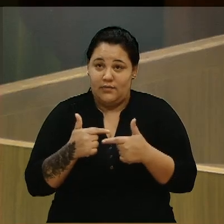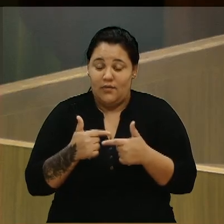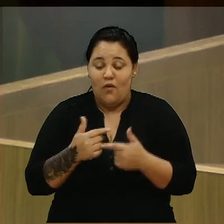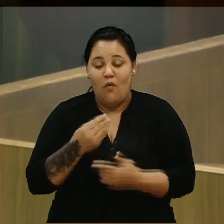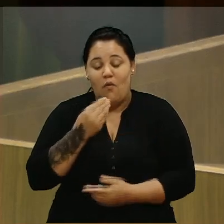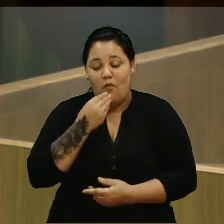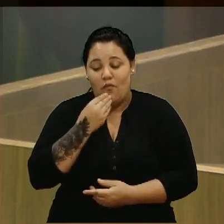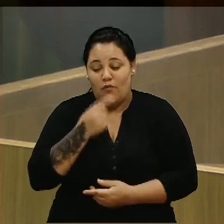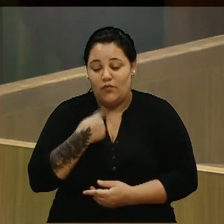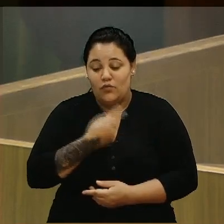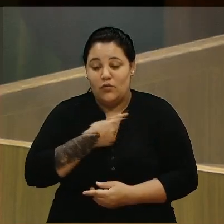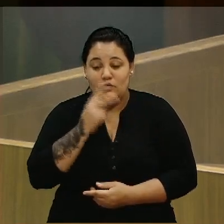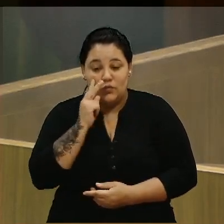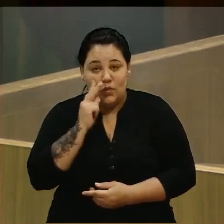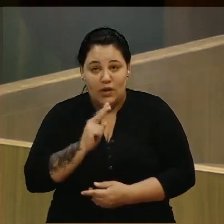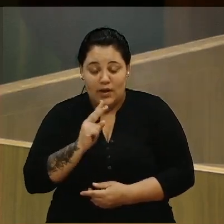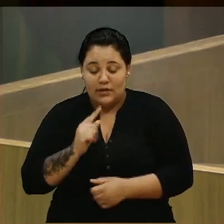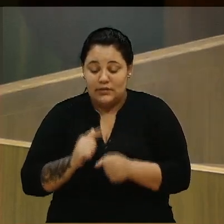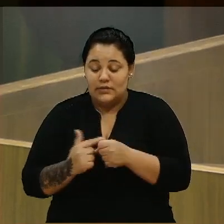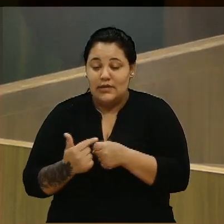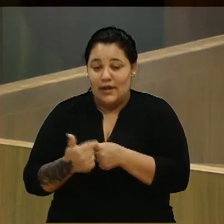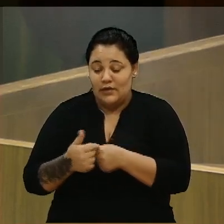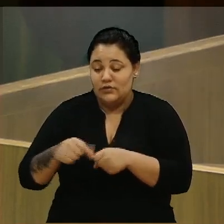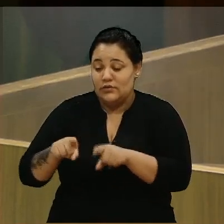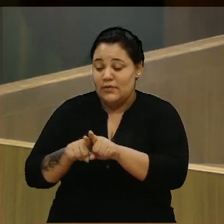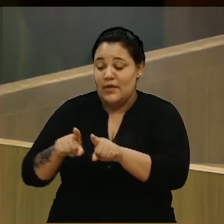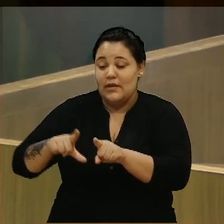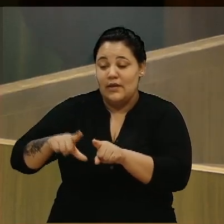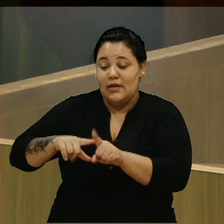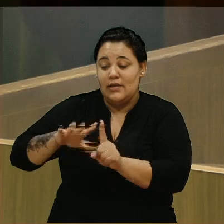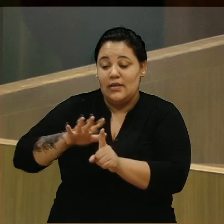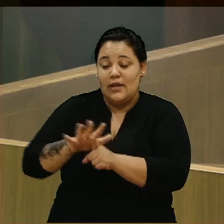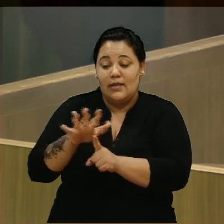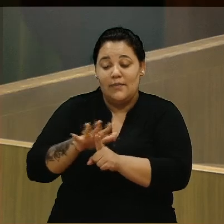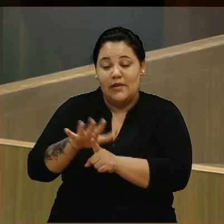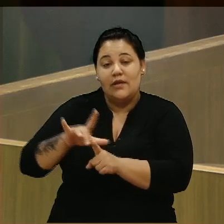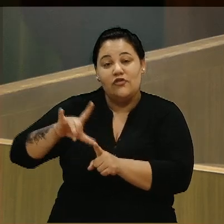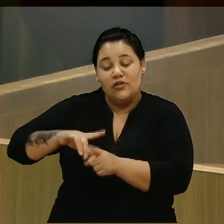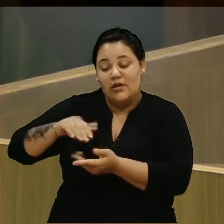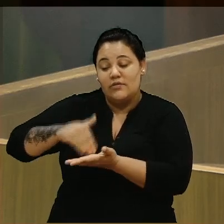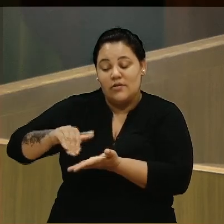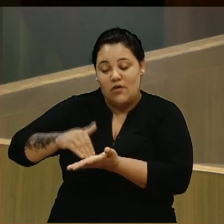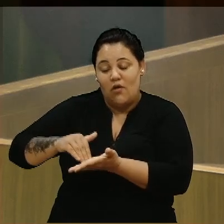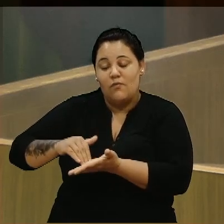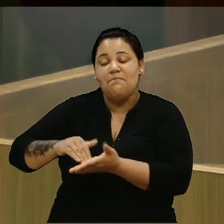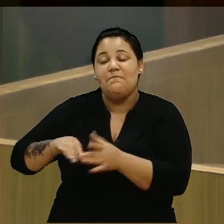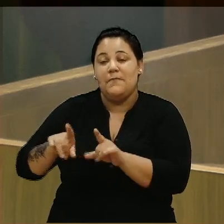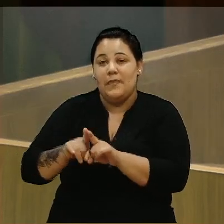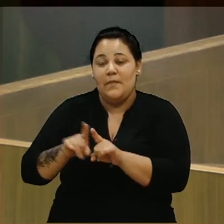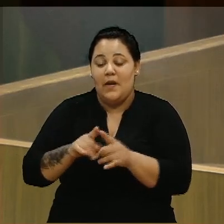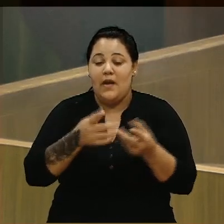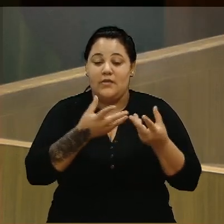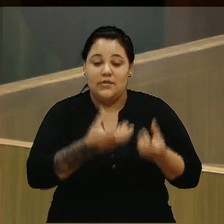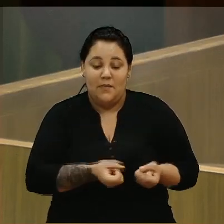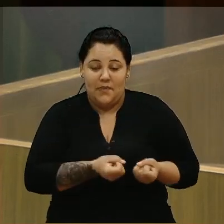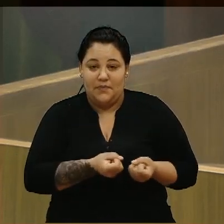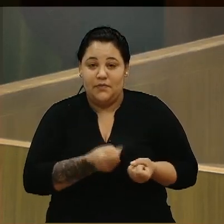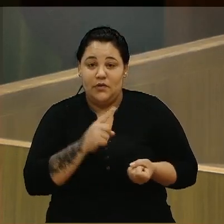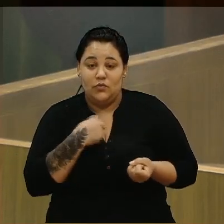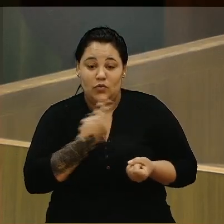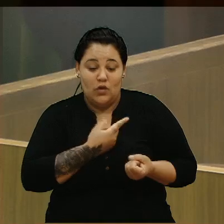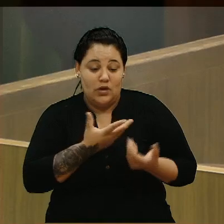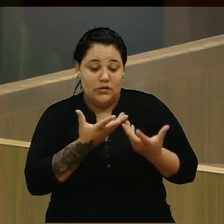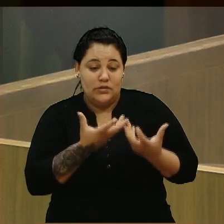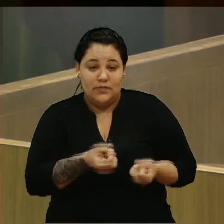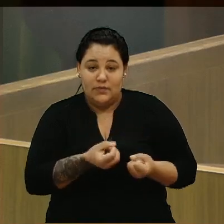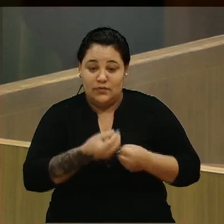obviamente, pela cidade, vem também das demandas que a gente recebe nos nossos gabinetes, né? Então, nós recebemos uma sugestão no